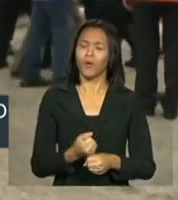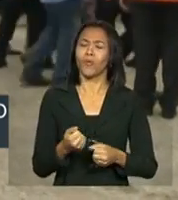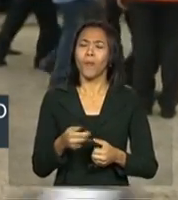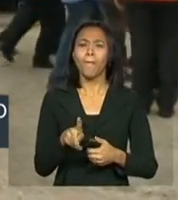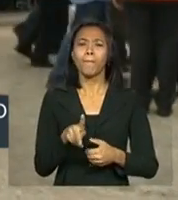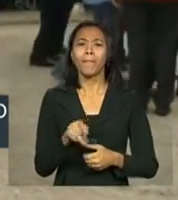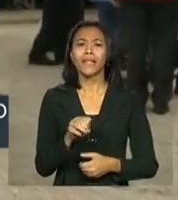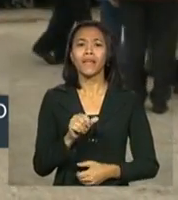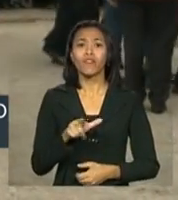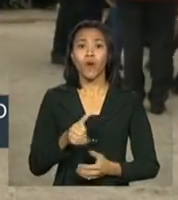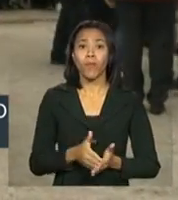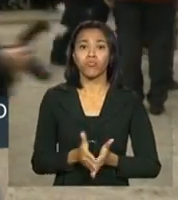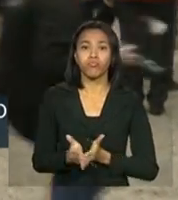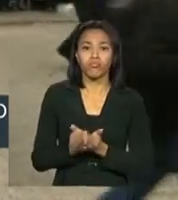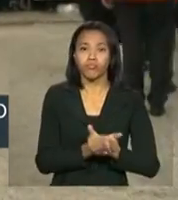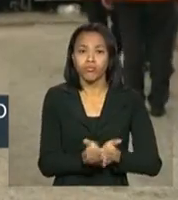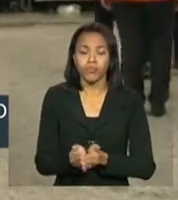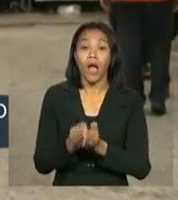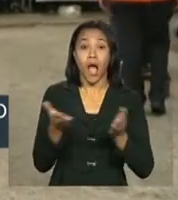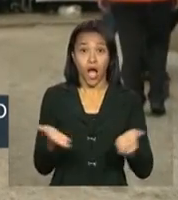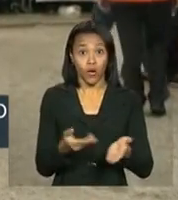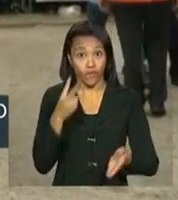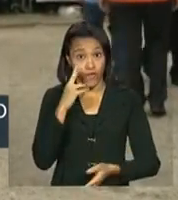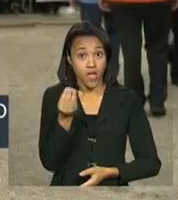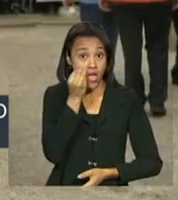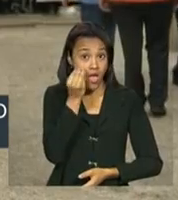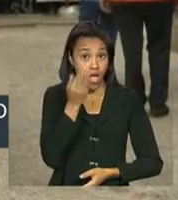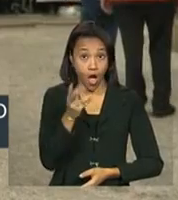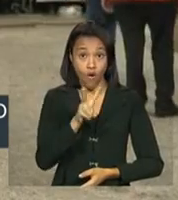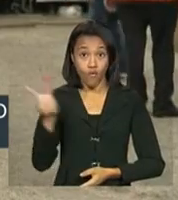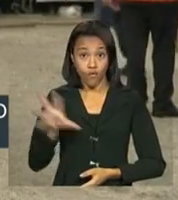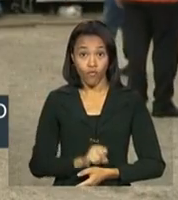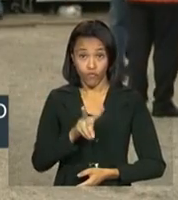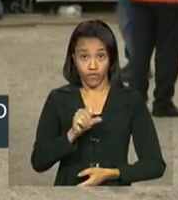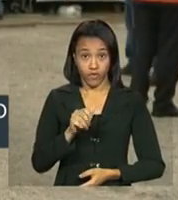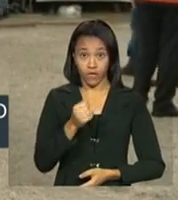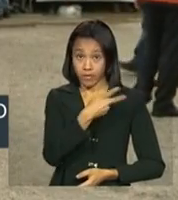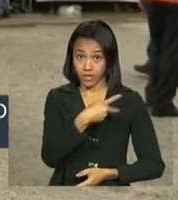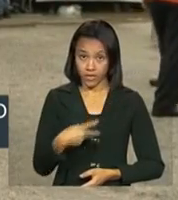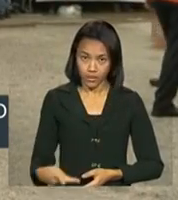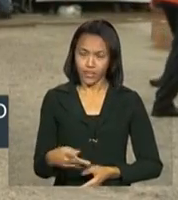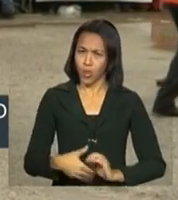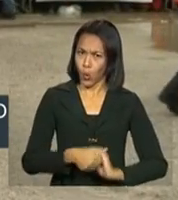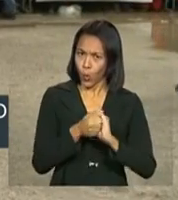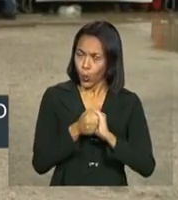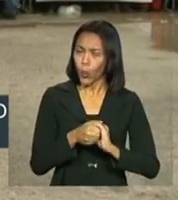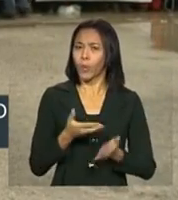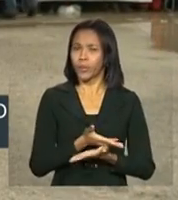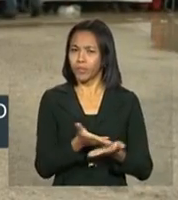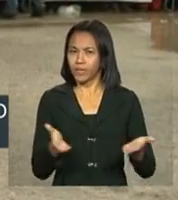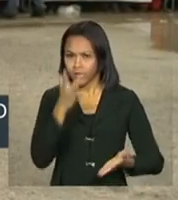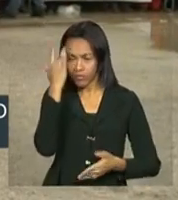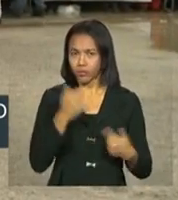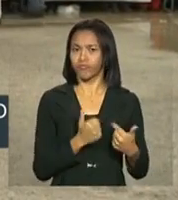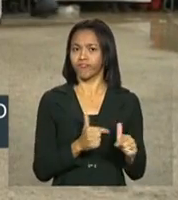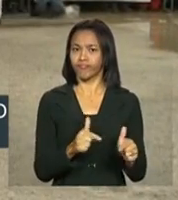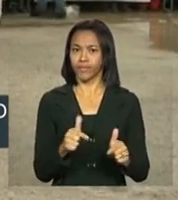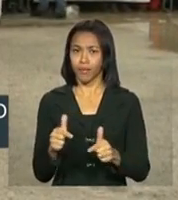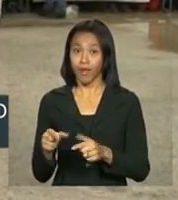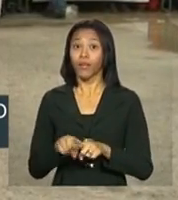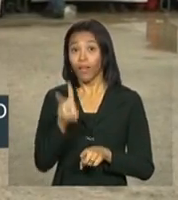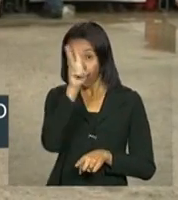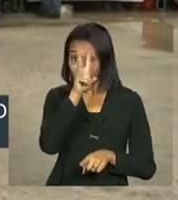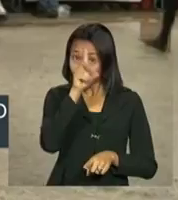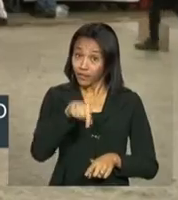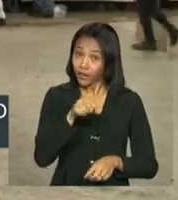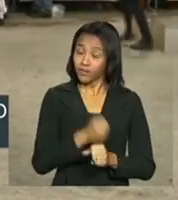tipo flutuante. Nós vemos agora imagens ao vivo da presidenta cumprimentando os trabalhadores. Lembrando que